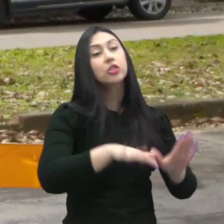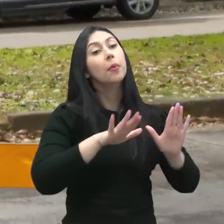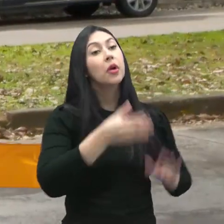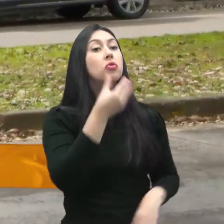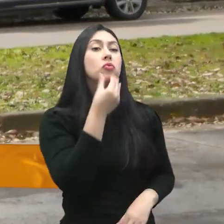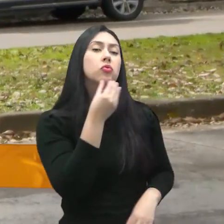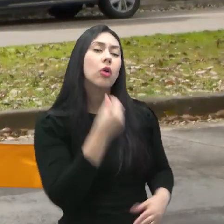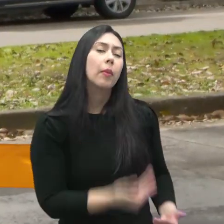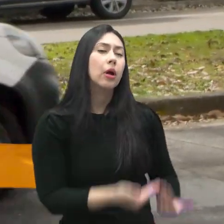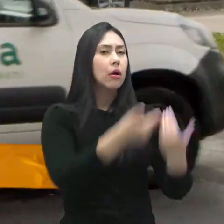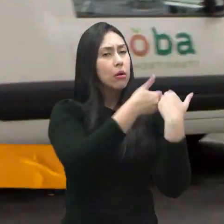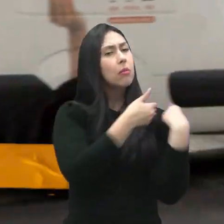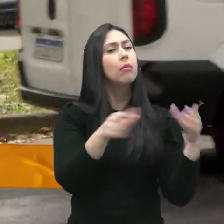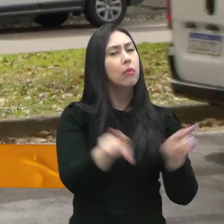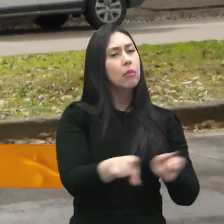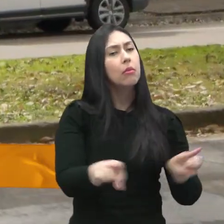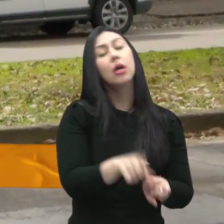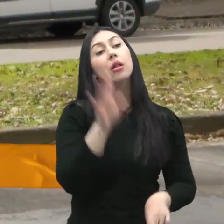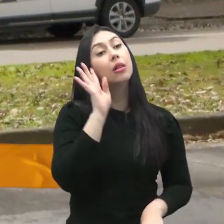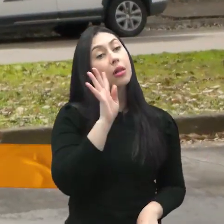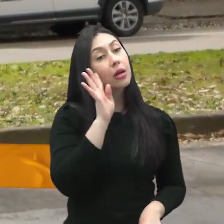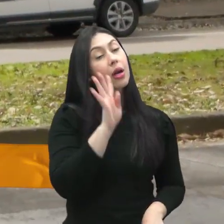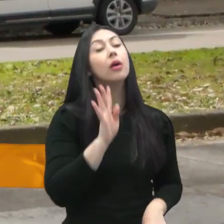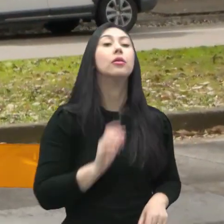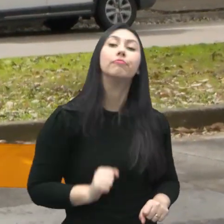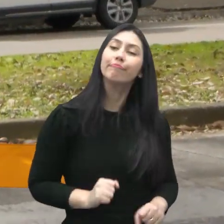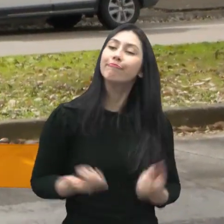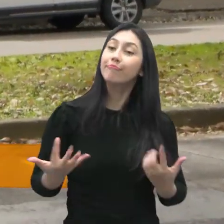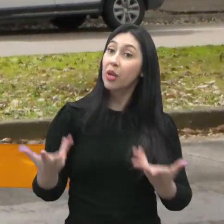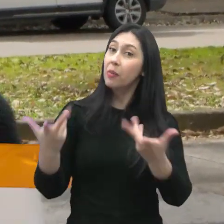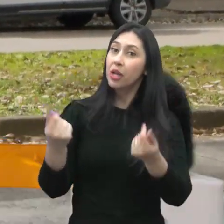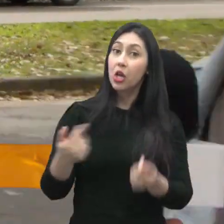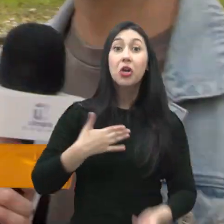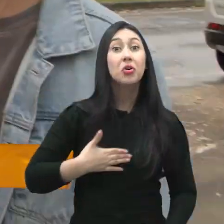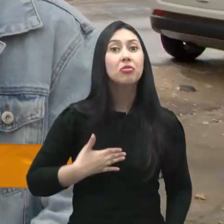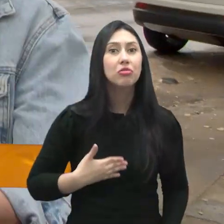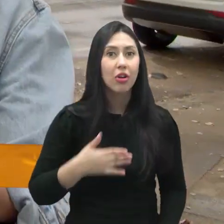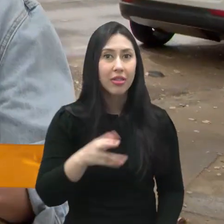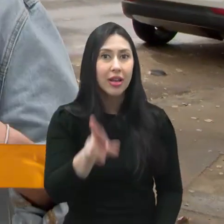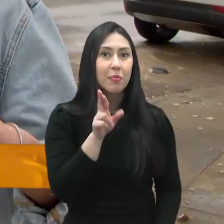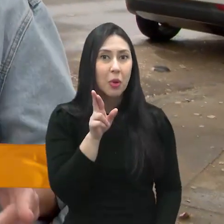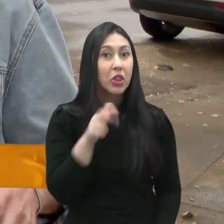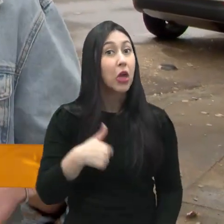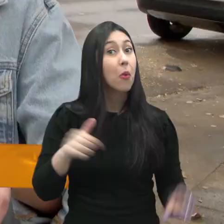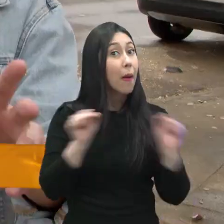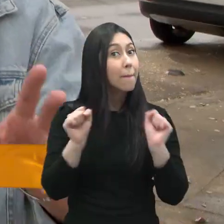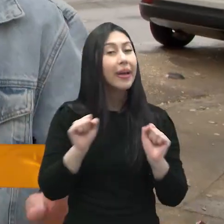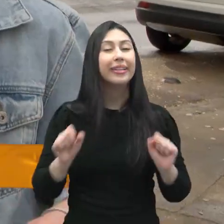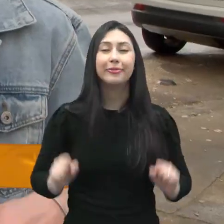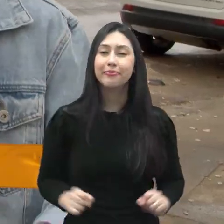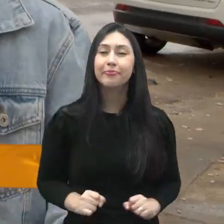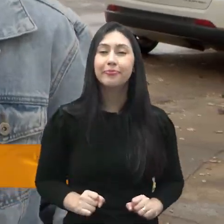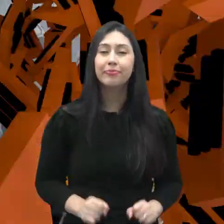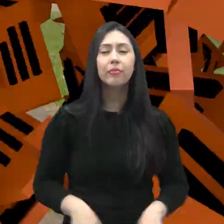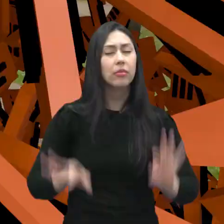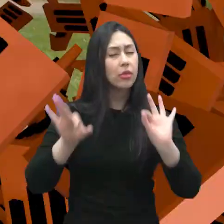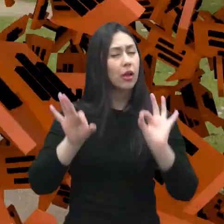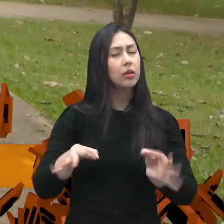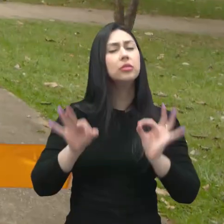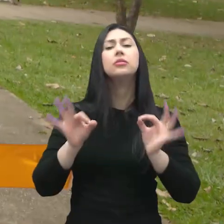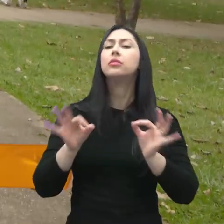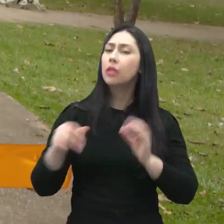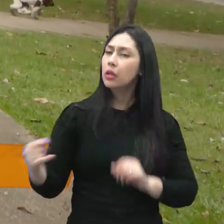importante, sim, ele ter essa parte da responsabilidade dele e eu ter as minhas. Maravilha, gostou da resposta? Eu adorei. Vamos procurar mais uma, a gente já volta.